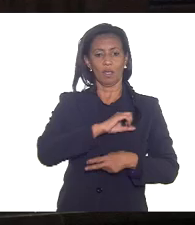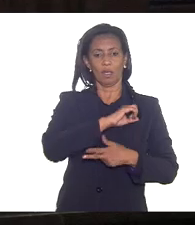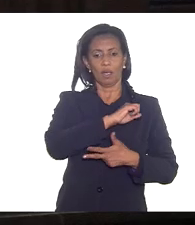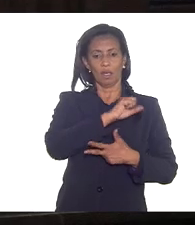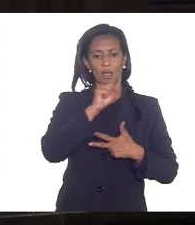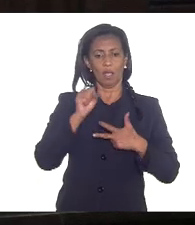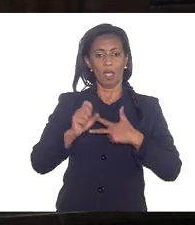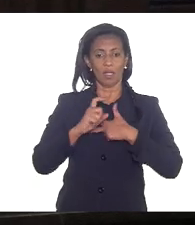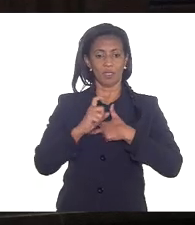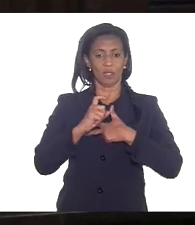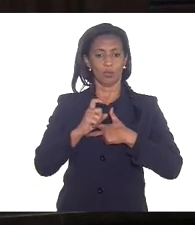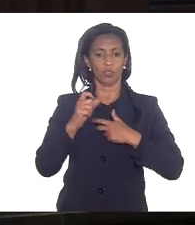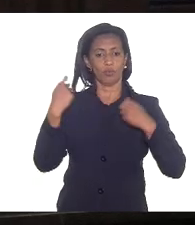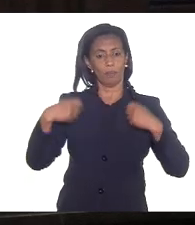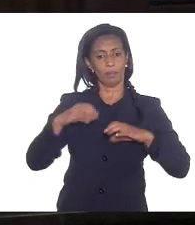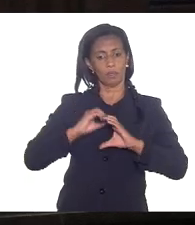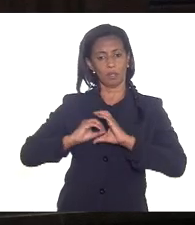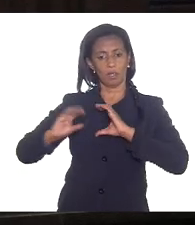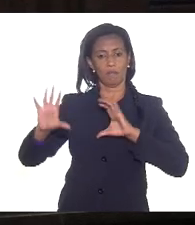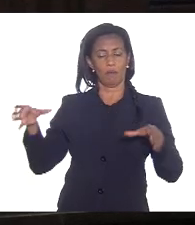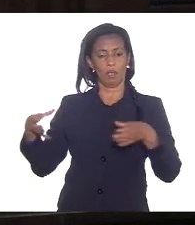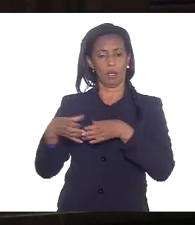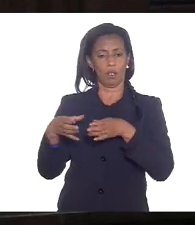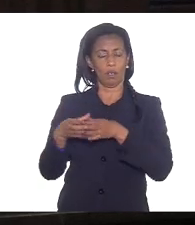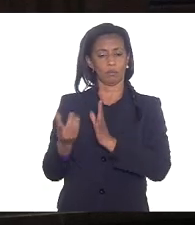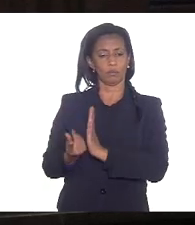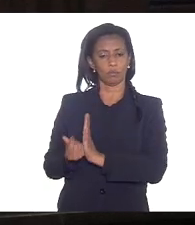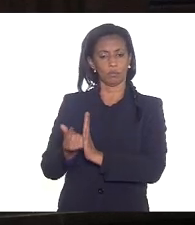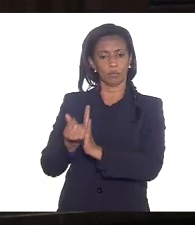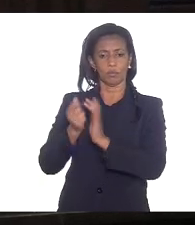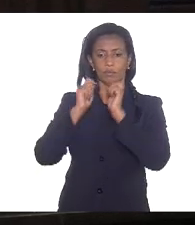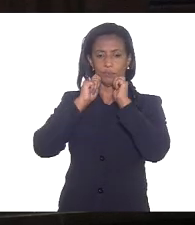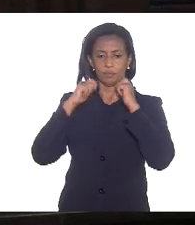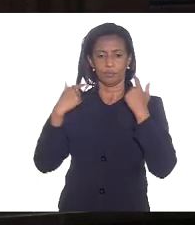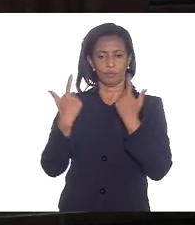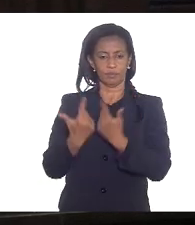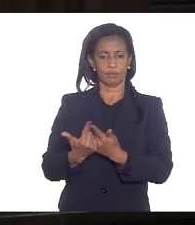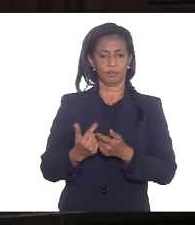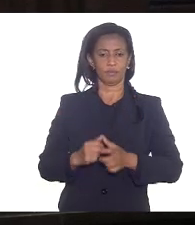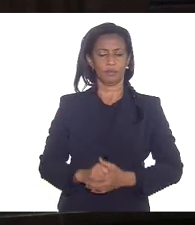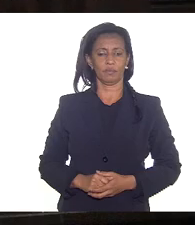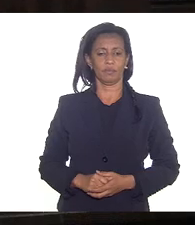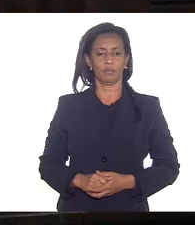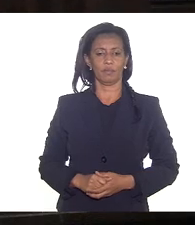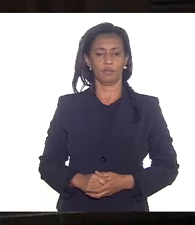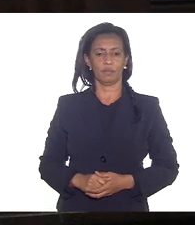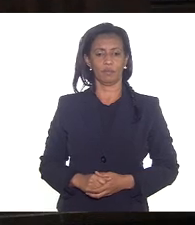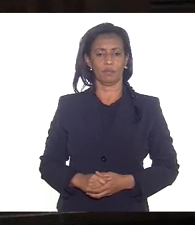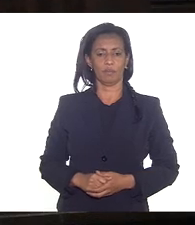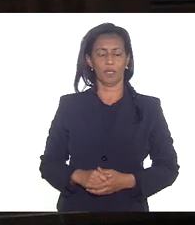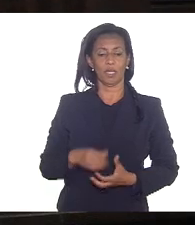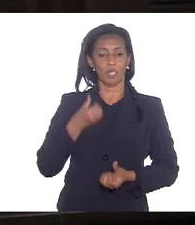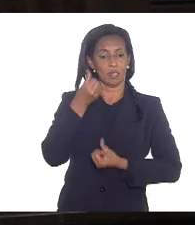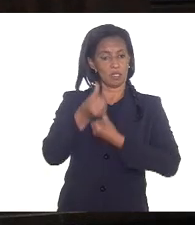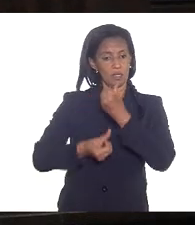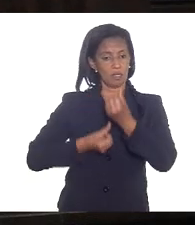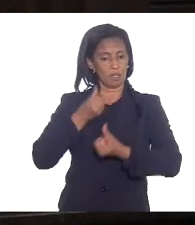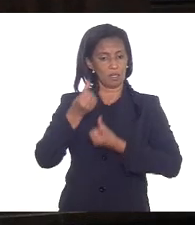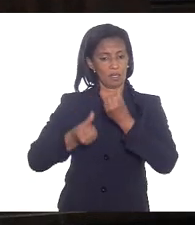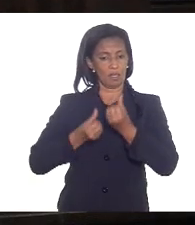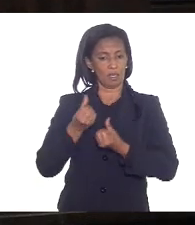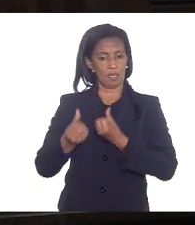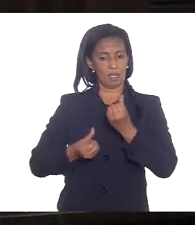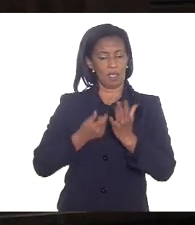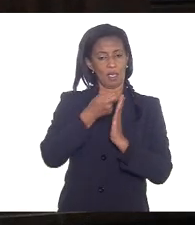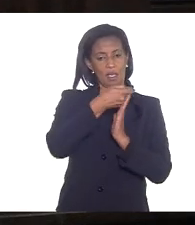deverá enviar à comissão de orçamento da alerj semestralmente a